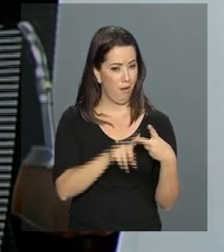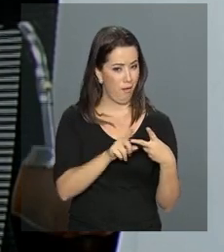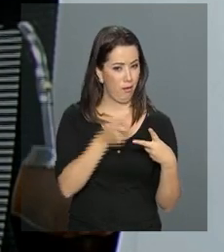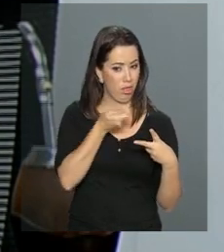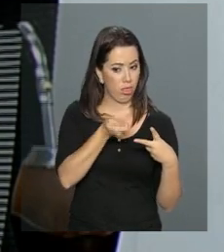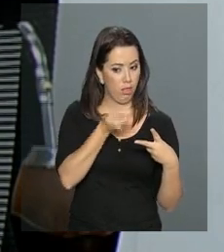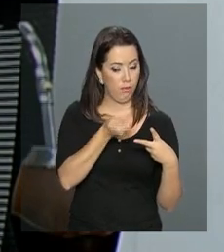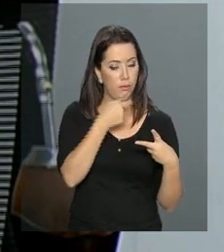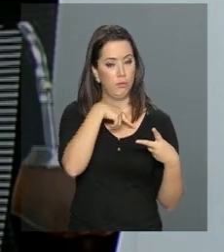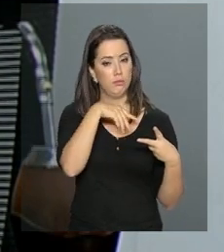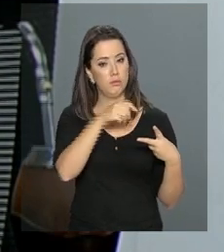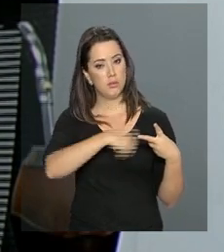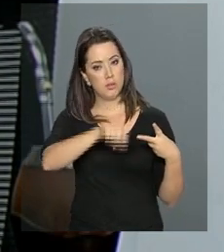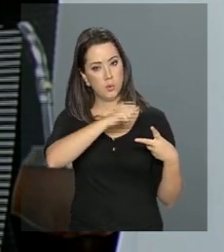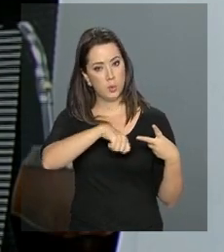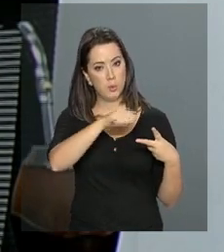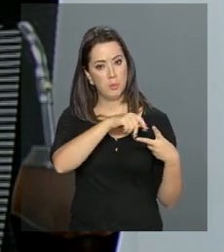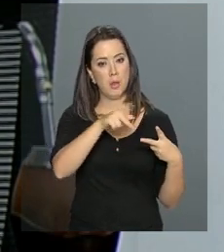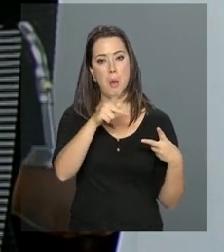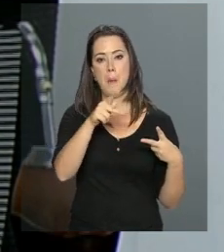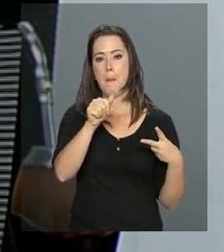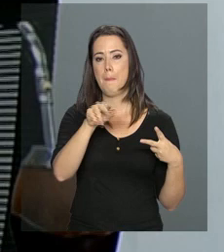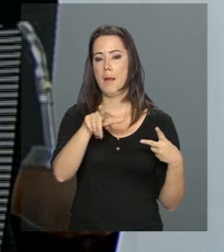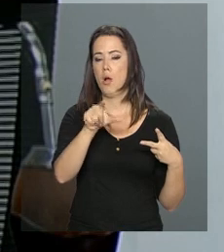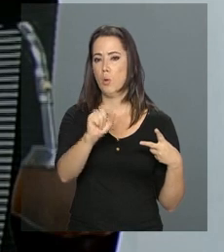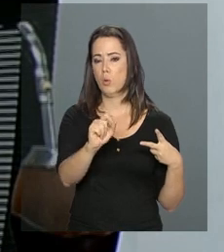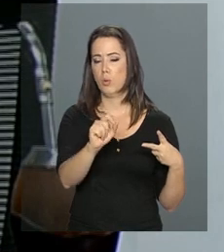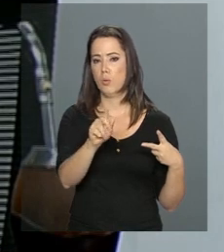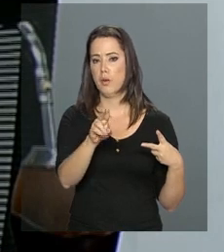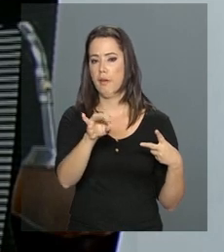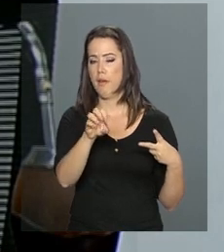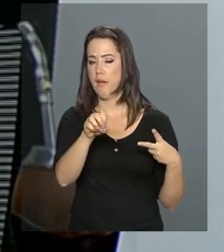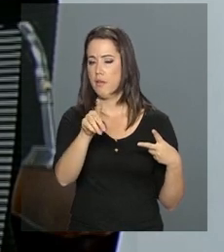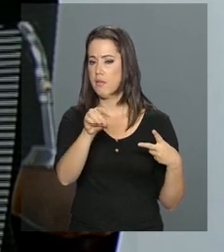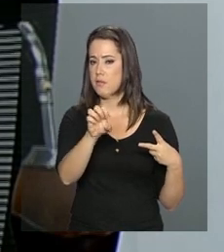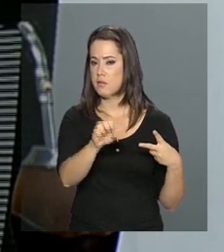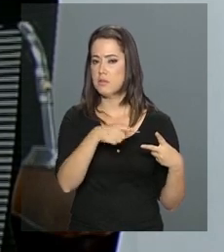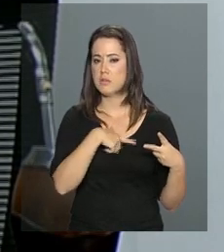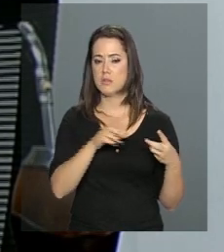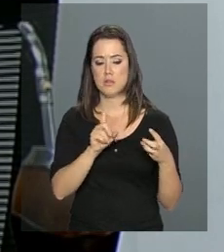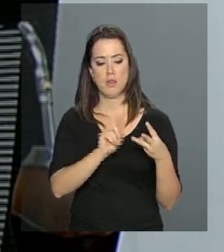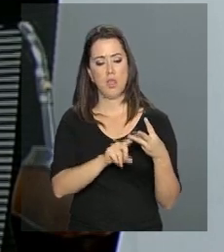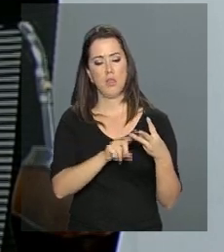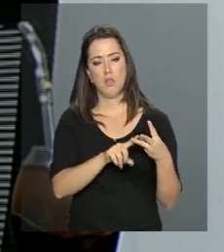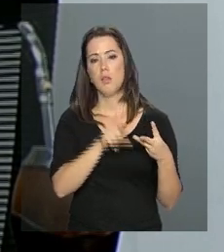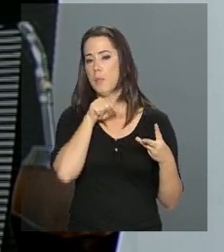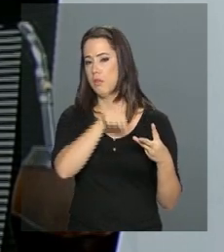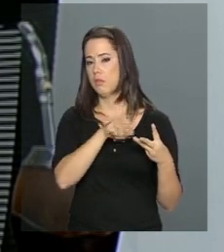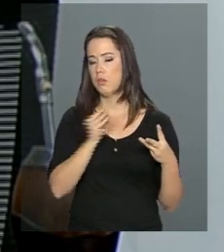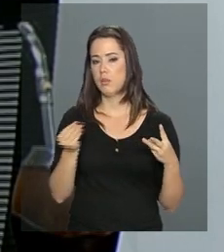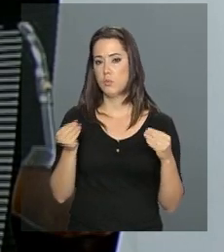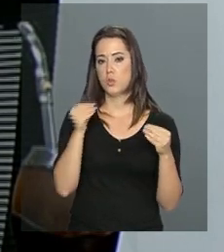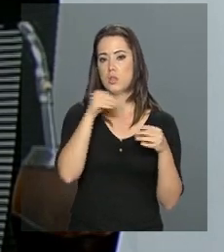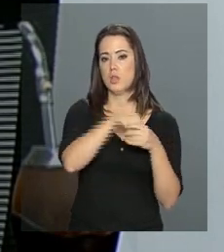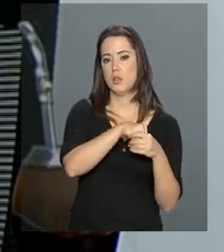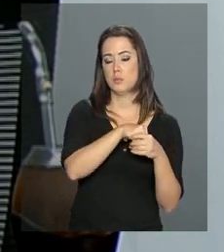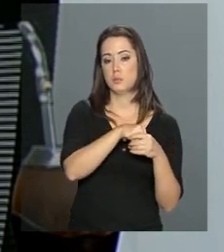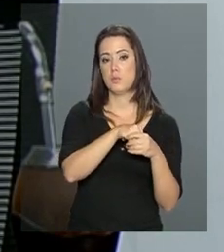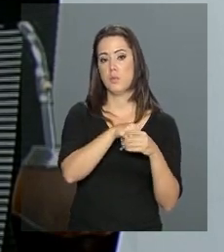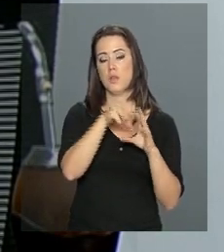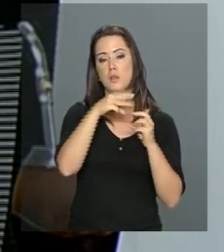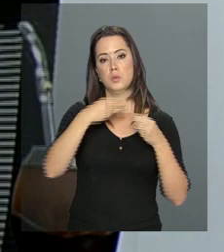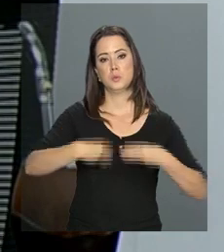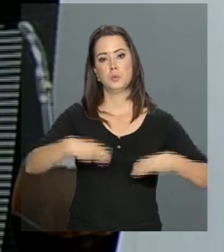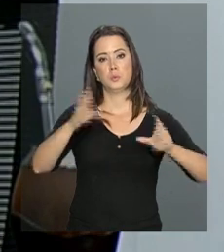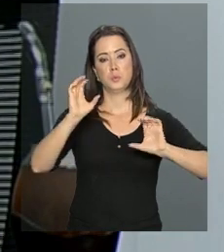do ministro paulo guedes né e há uma outra parte um pouquinho menor que vai ficar dentro do ministério da cidadania porque